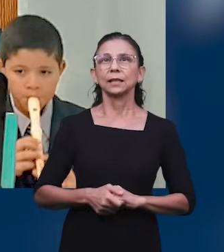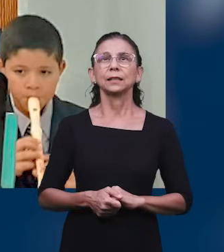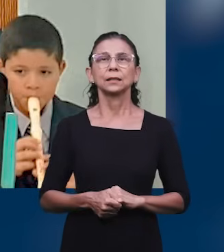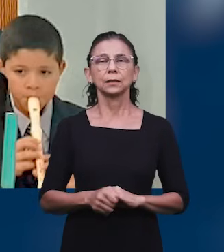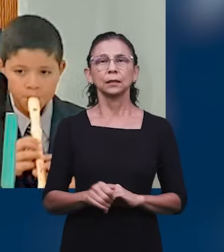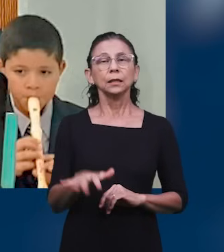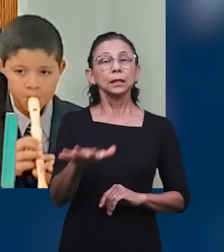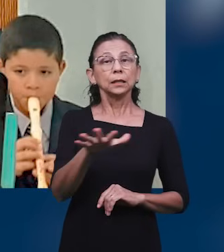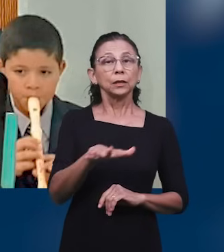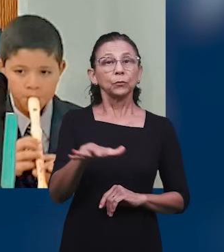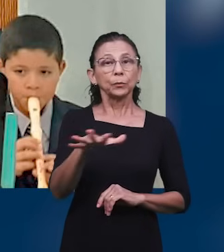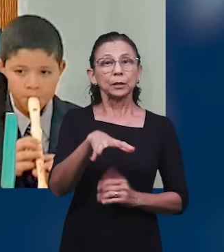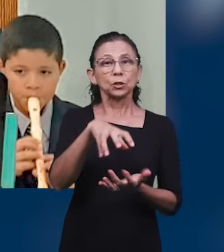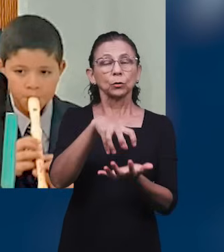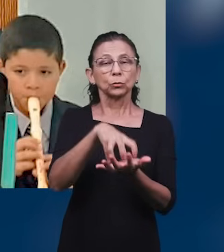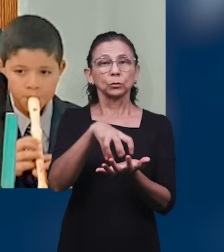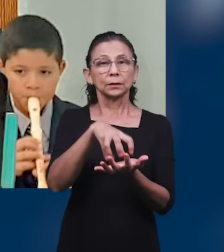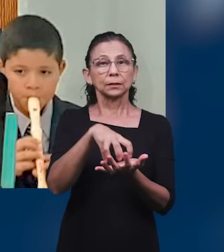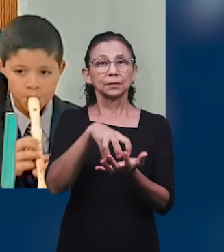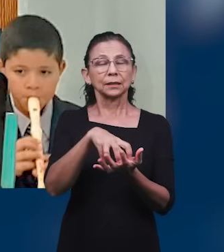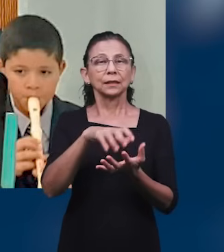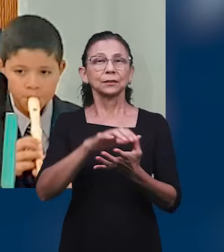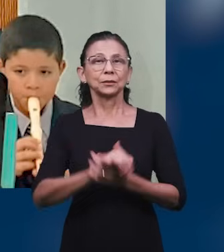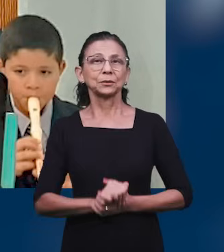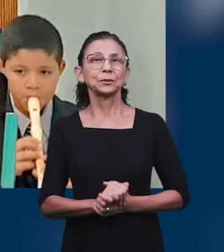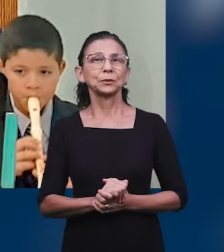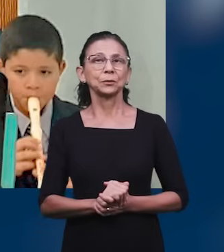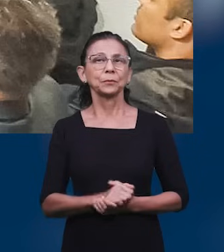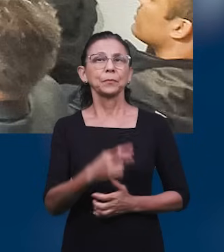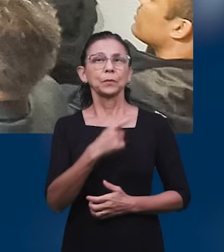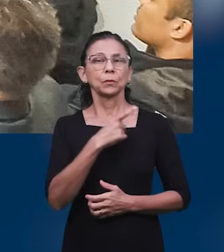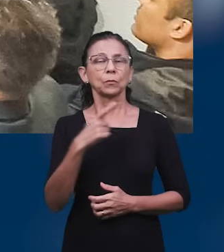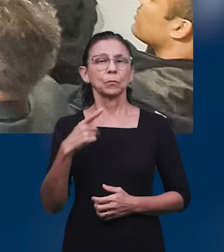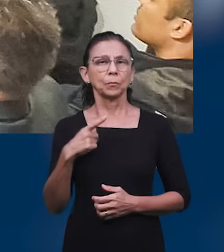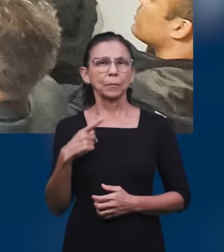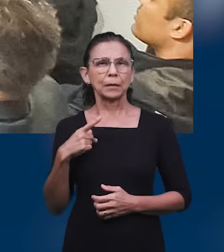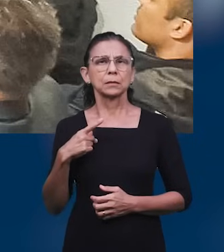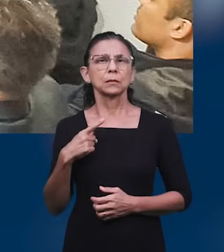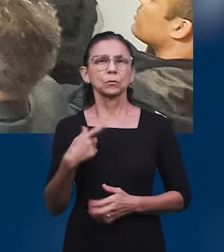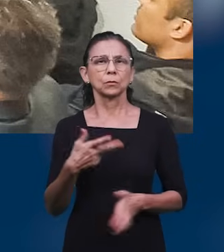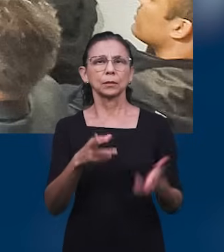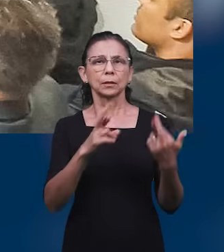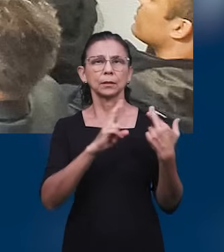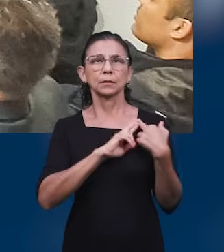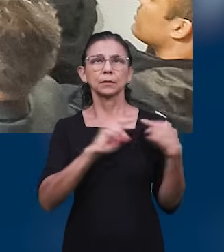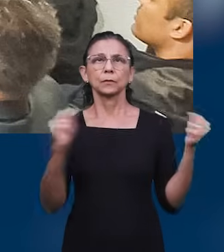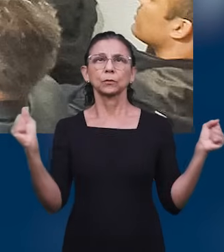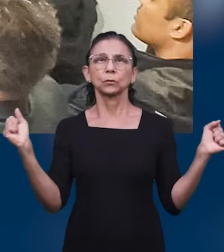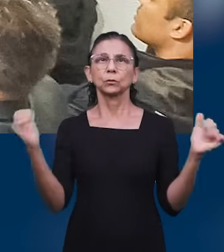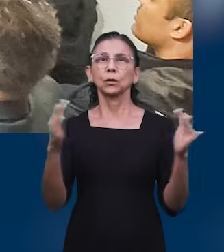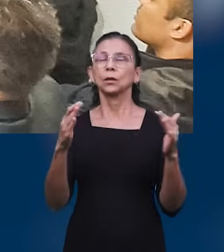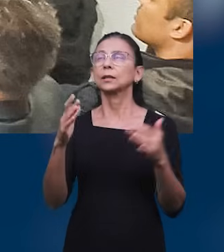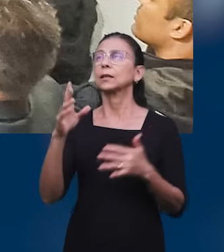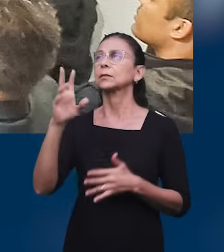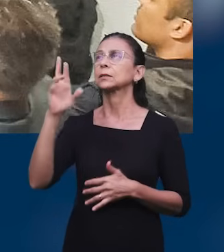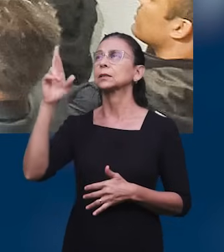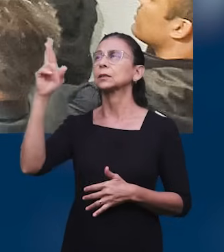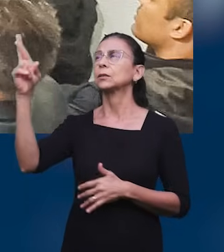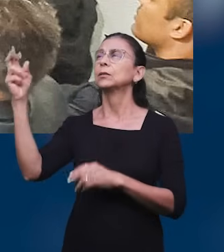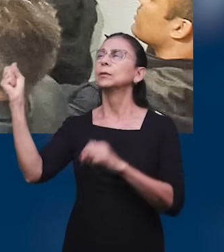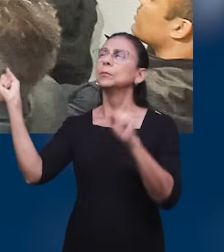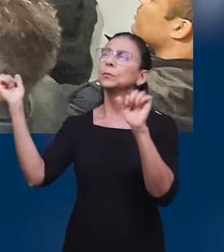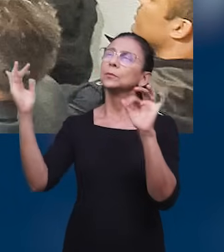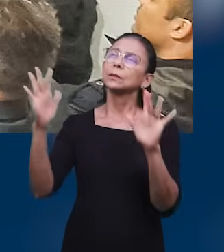região central, a igreja que está sob o ministério do pastor Ronald Teixeira glorificou o Senhor pelas bênçãos concedidas e